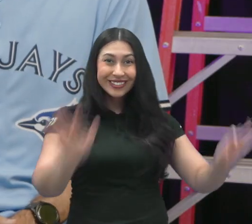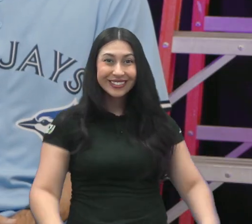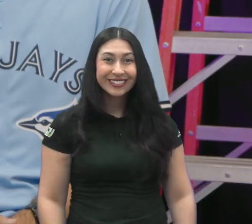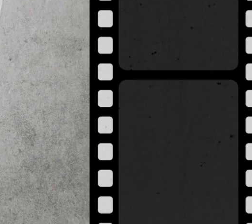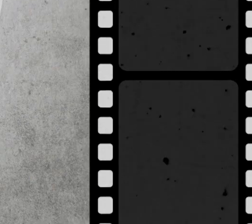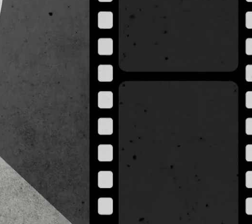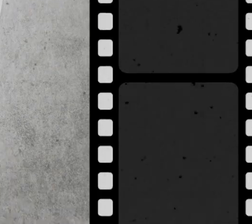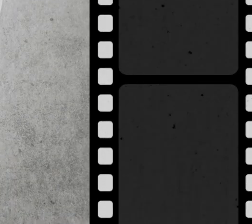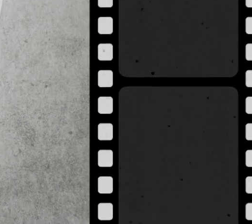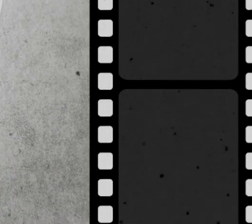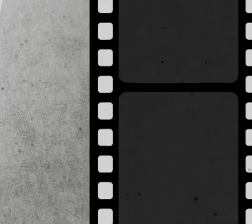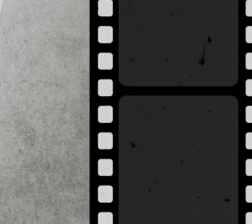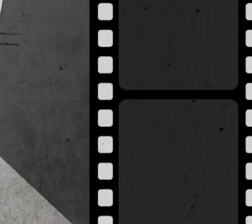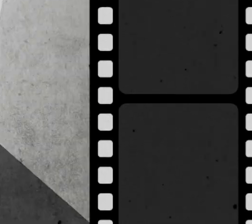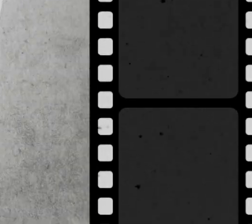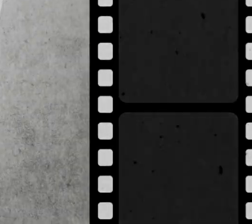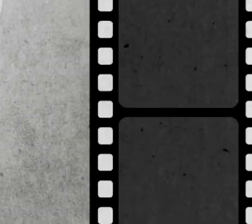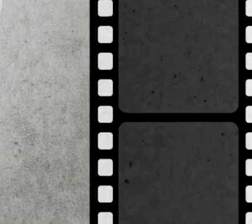aí.